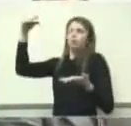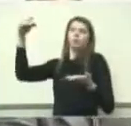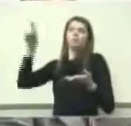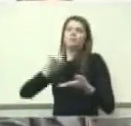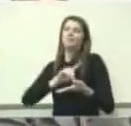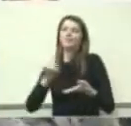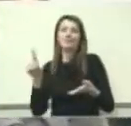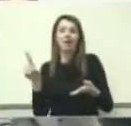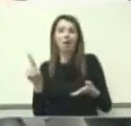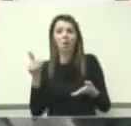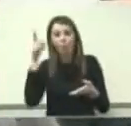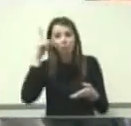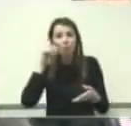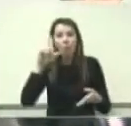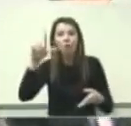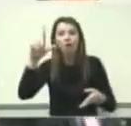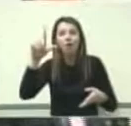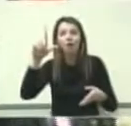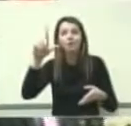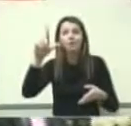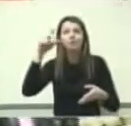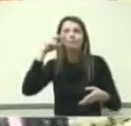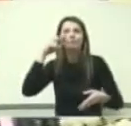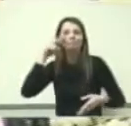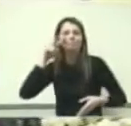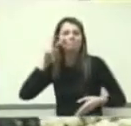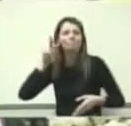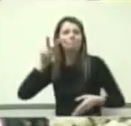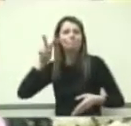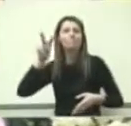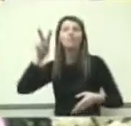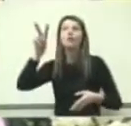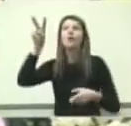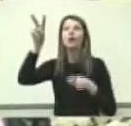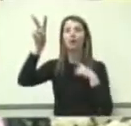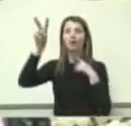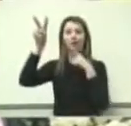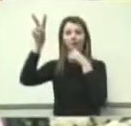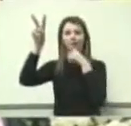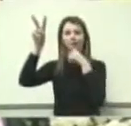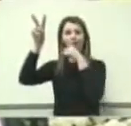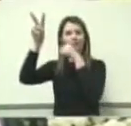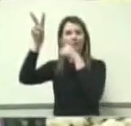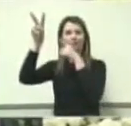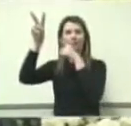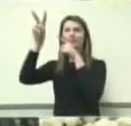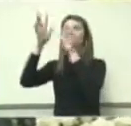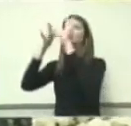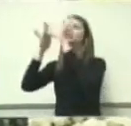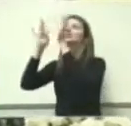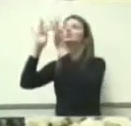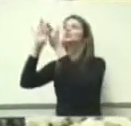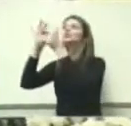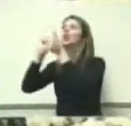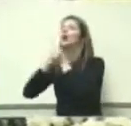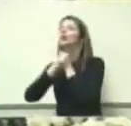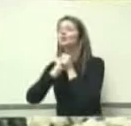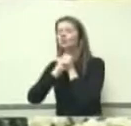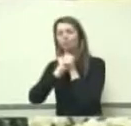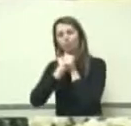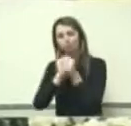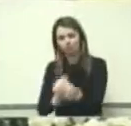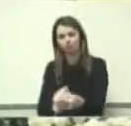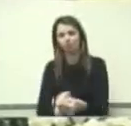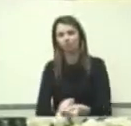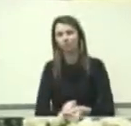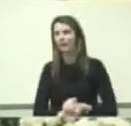mas consiga enxergar entre as nuvens e entre as tempestades quem está do outro lado